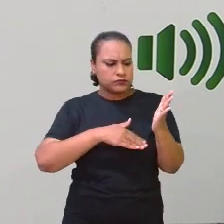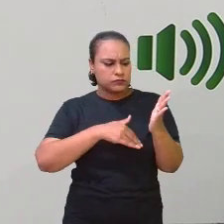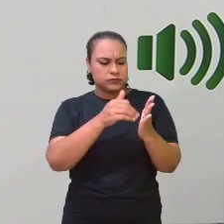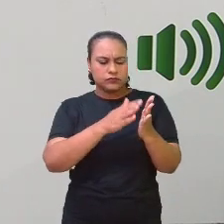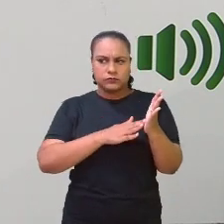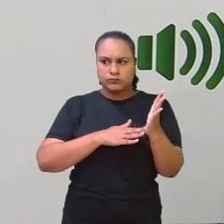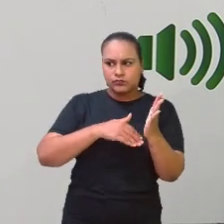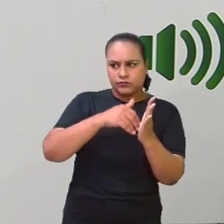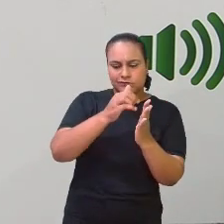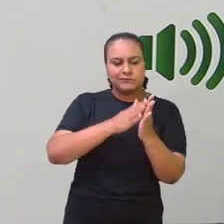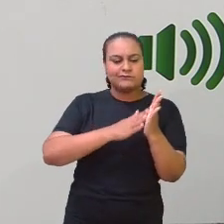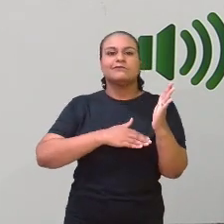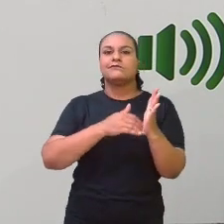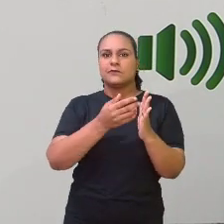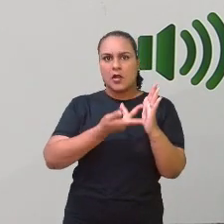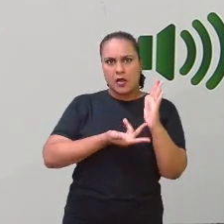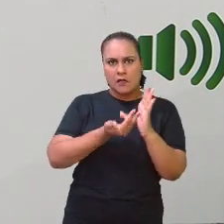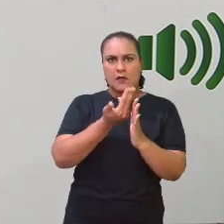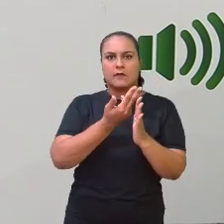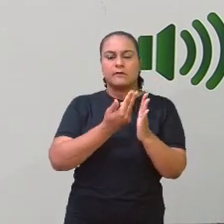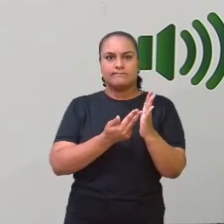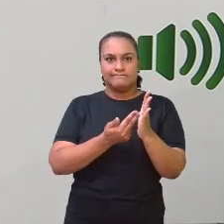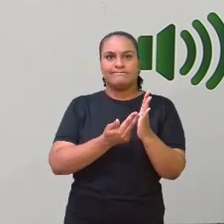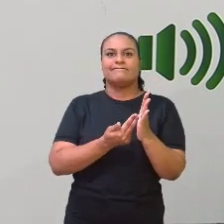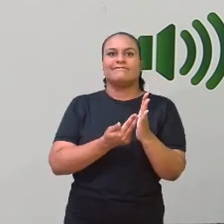Um exemplo que é muito utilizado hoje em dia é o retrato